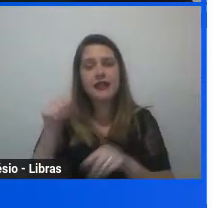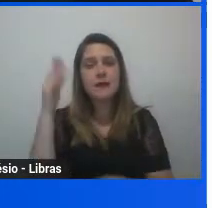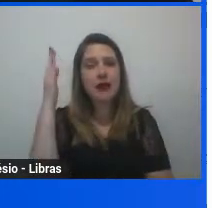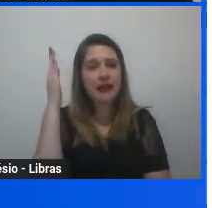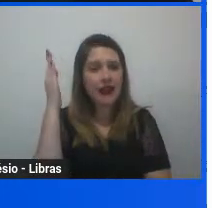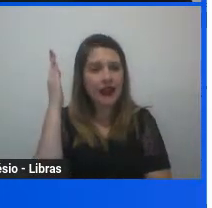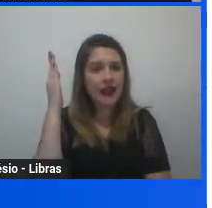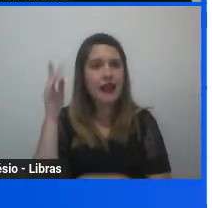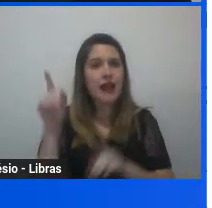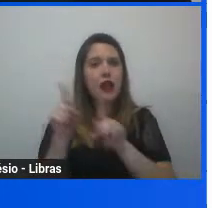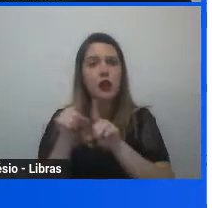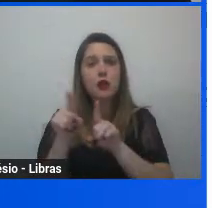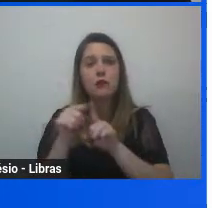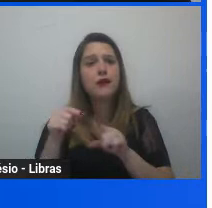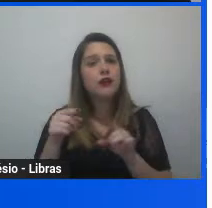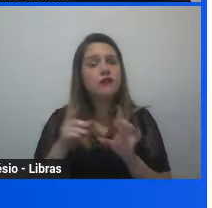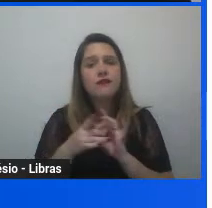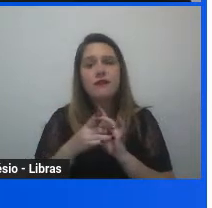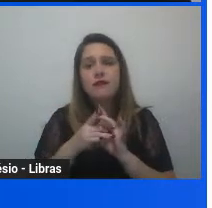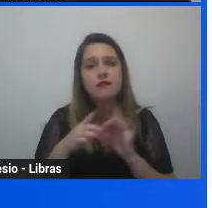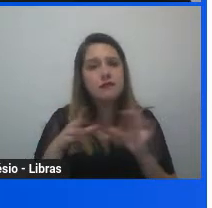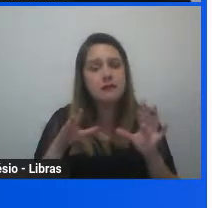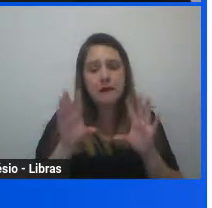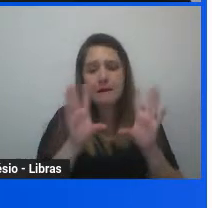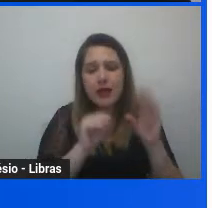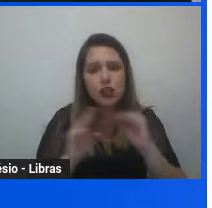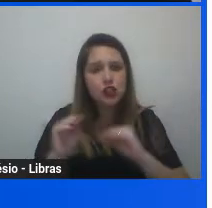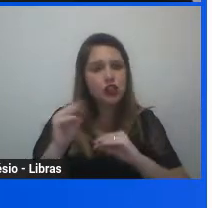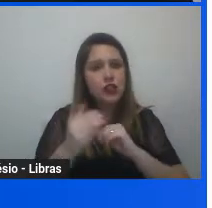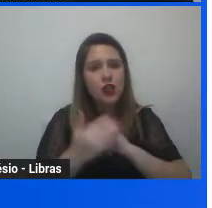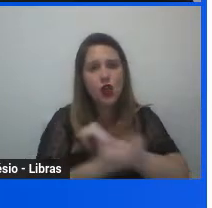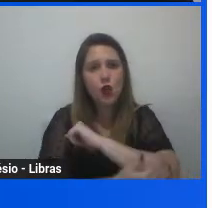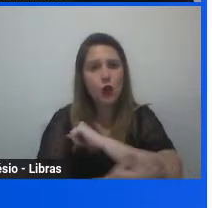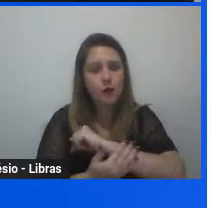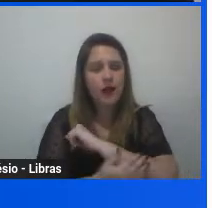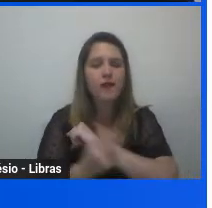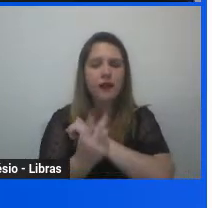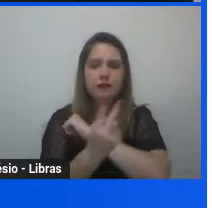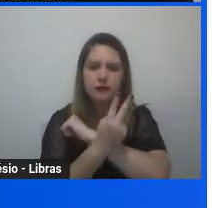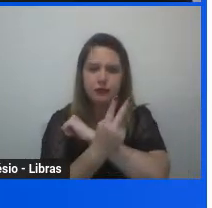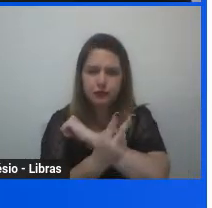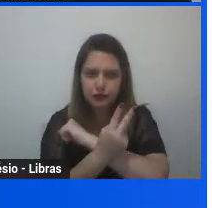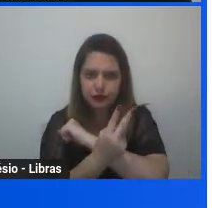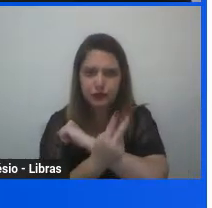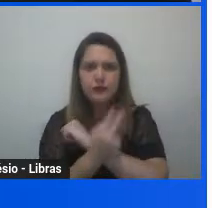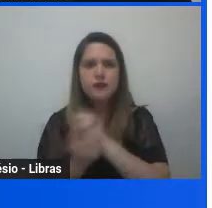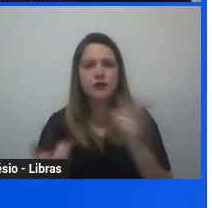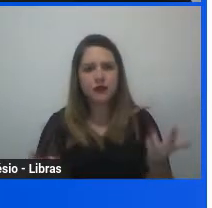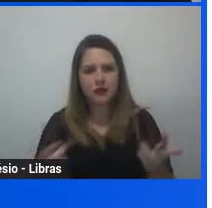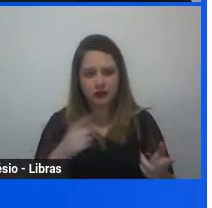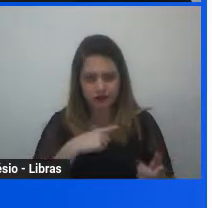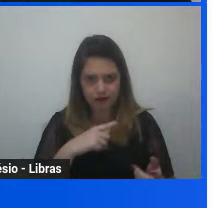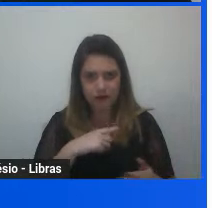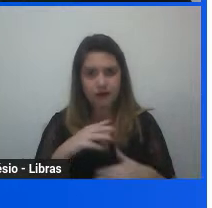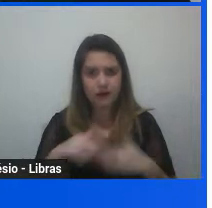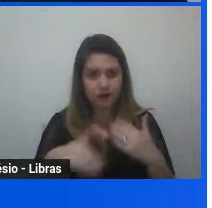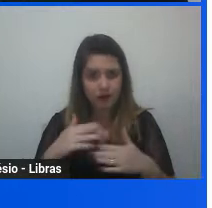não vai se mexer mais o braço, a fratura vai se imobilizar. E aí eu levo para o hospital.